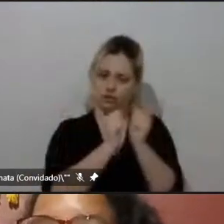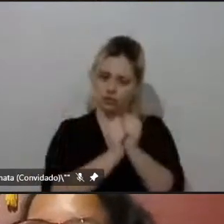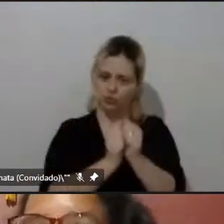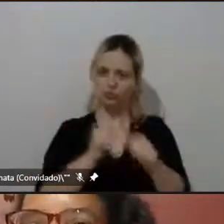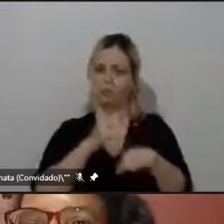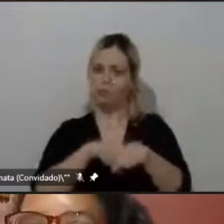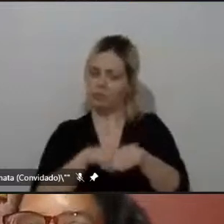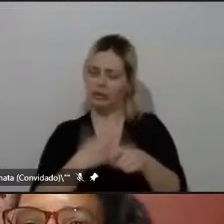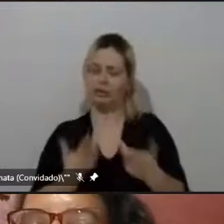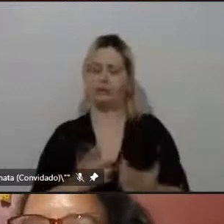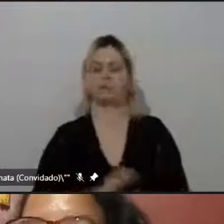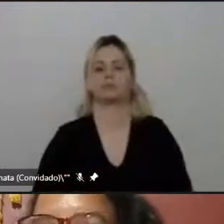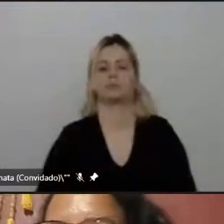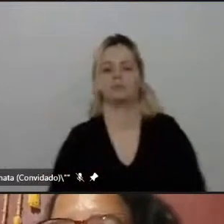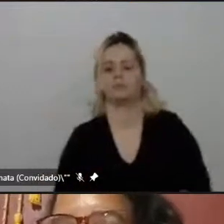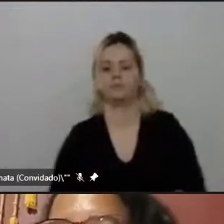né?